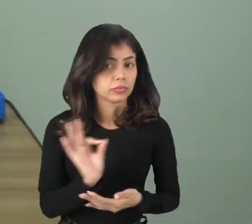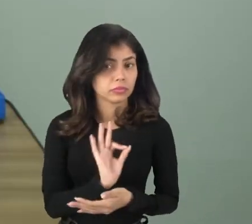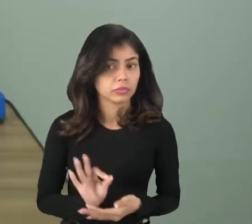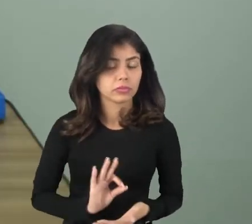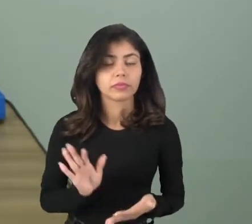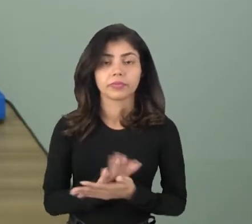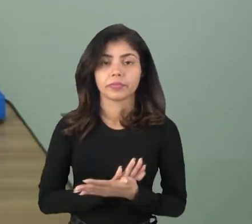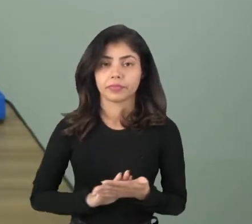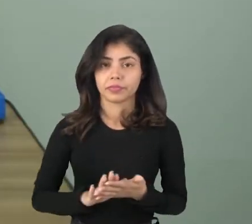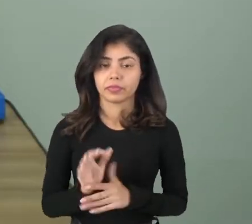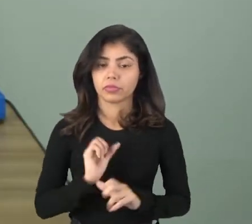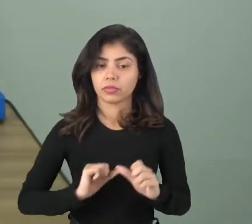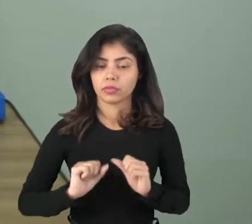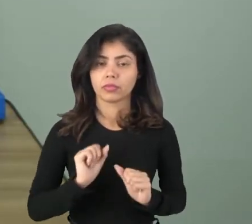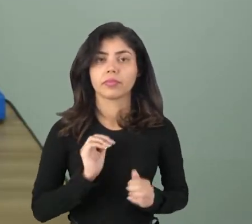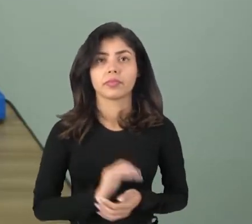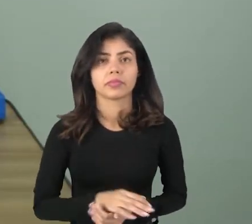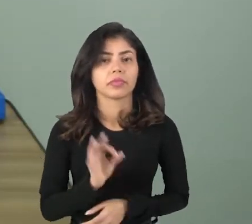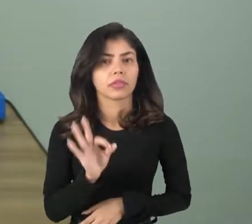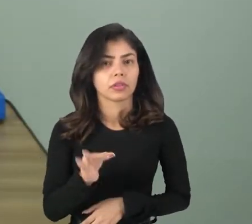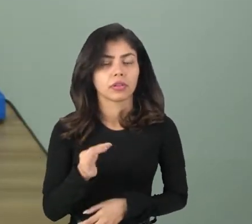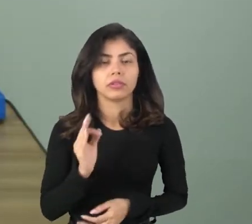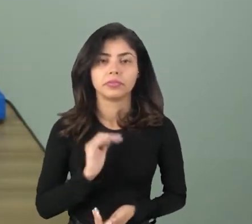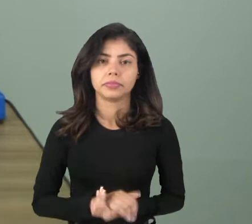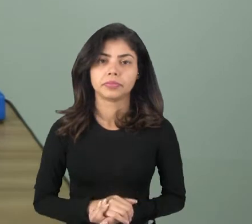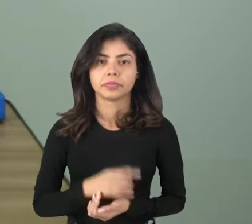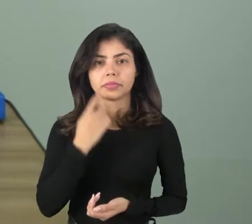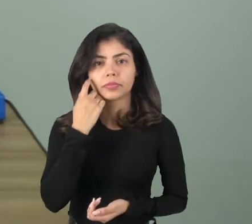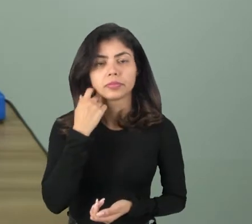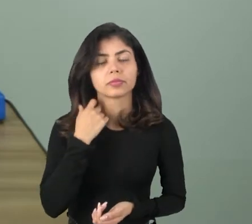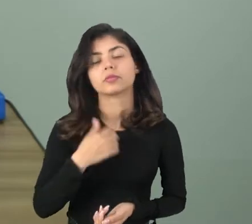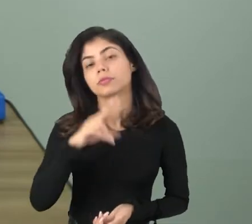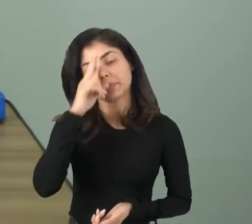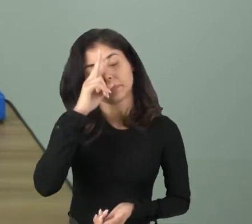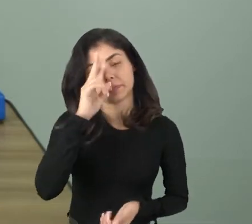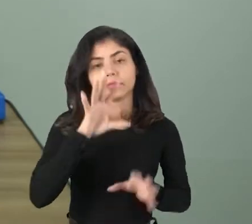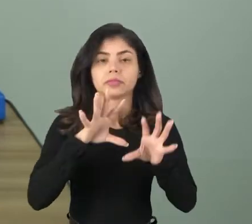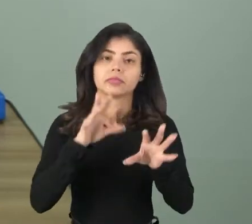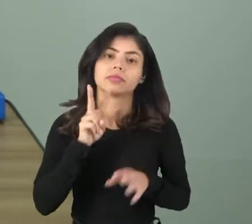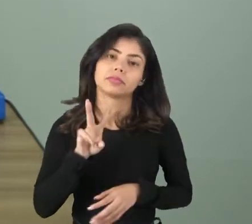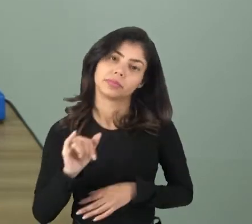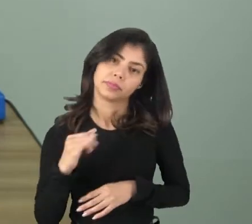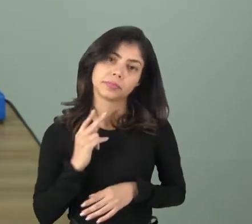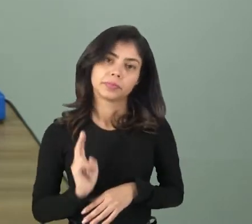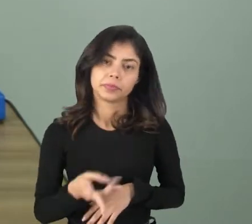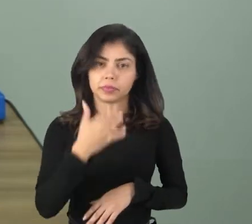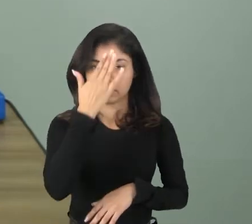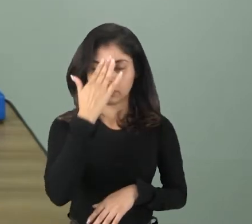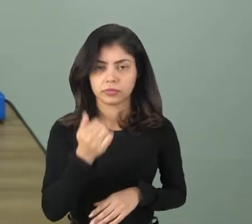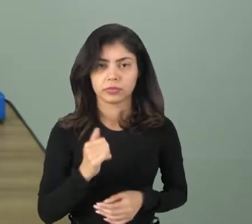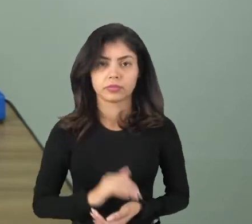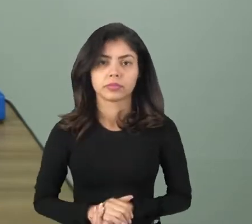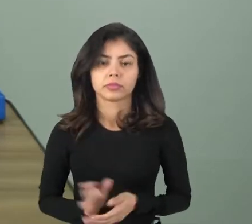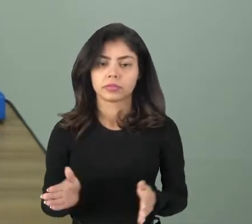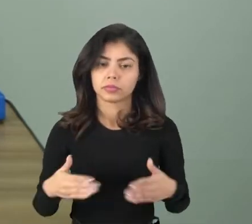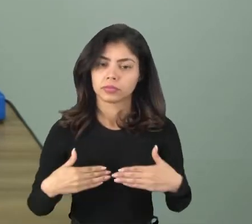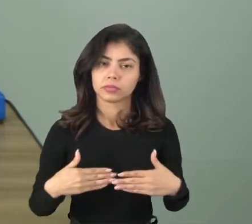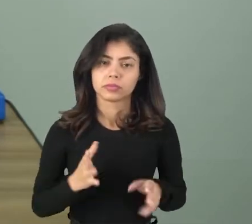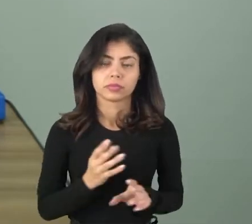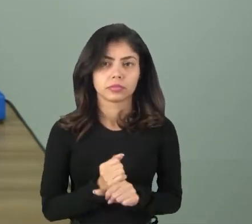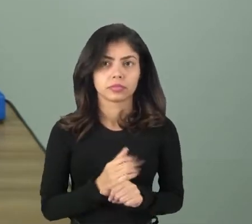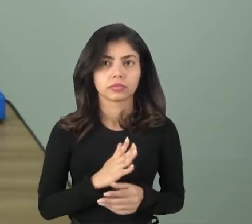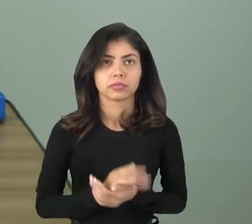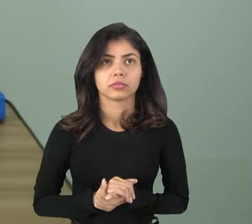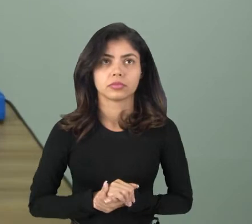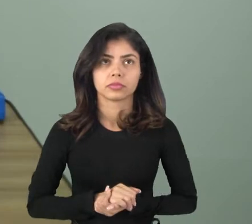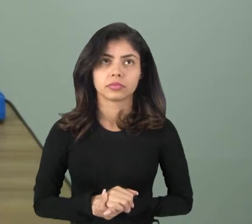nem intruso, não mudou nada, certinho? Lembrem disso que aí você vai saber o que é propriedade do fechamento da